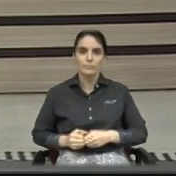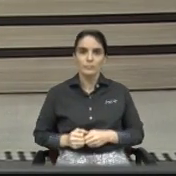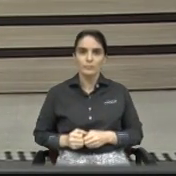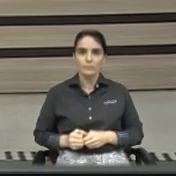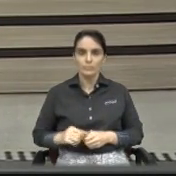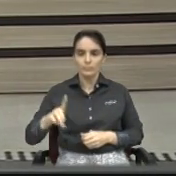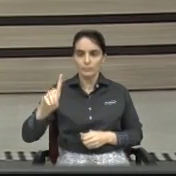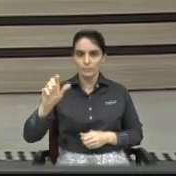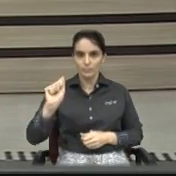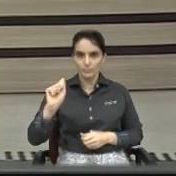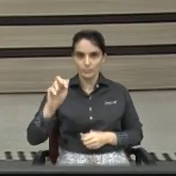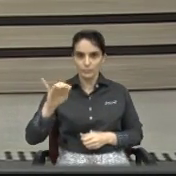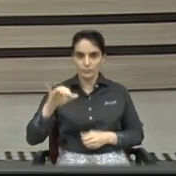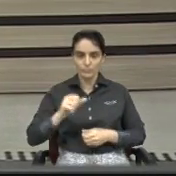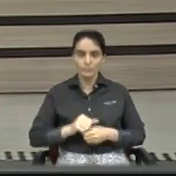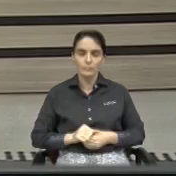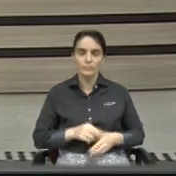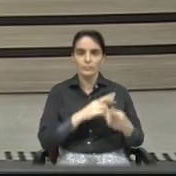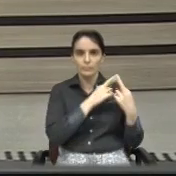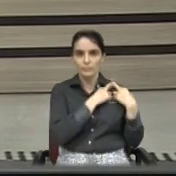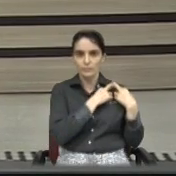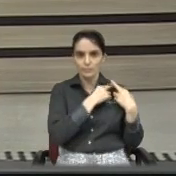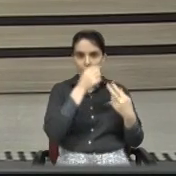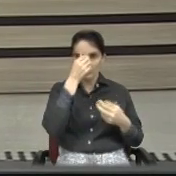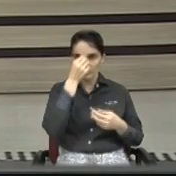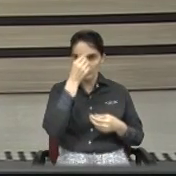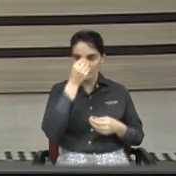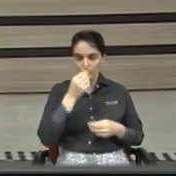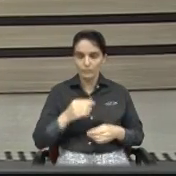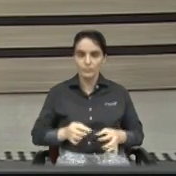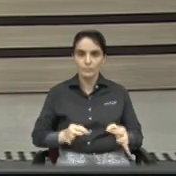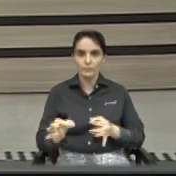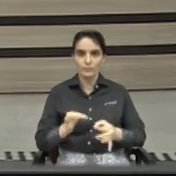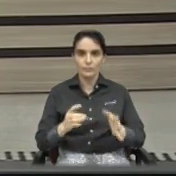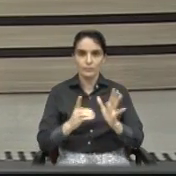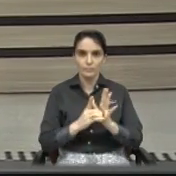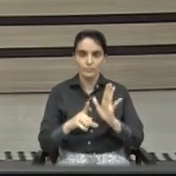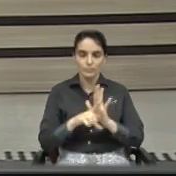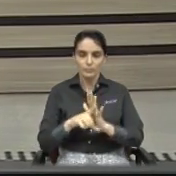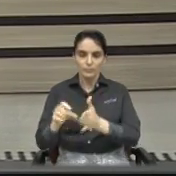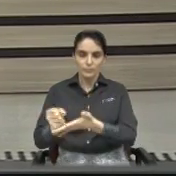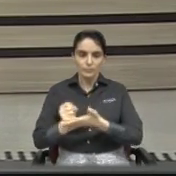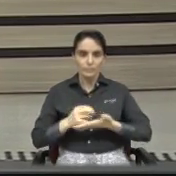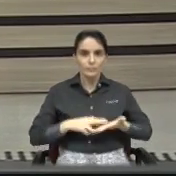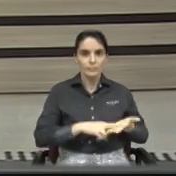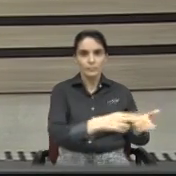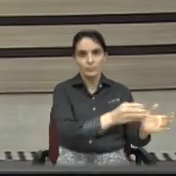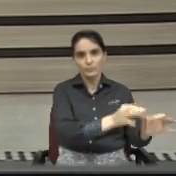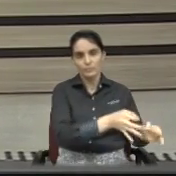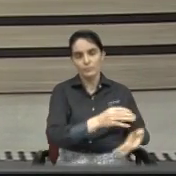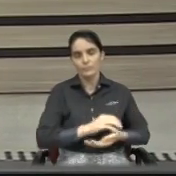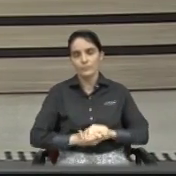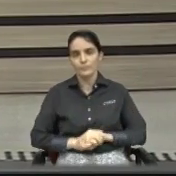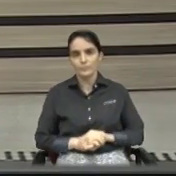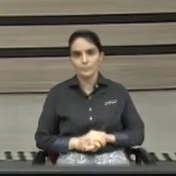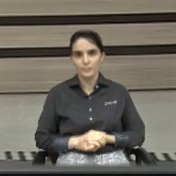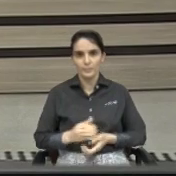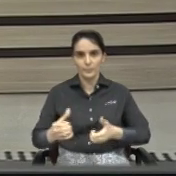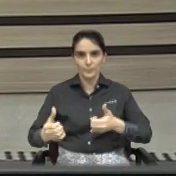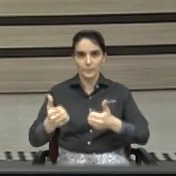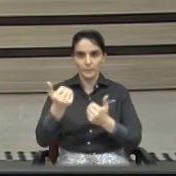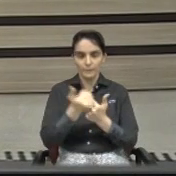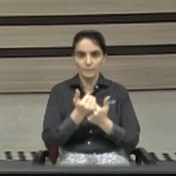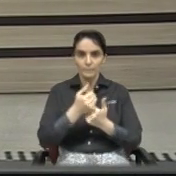Autor, vereador Jorge de Freitas. Projeto de Decreto Legislativo é recebido pela mesa e encaminhado às comissões. Substitutivo